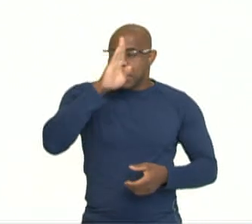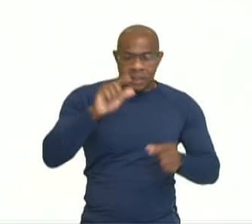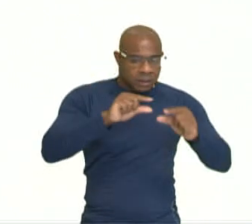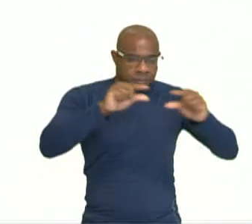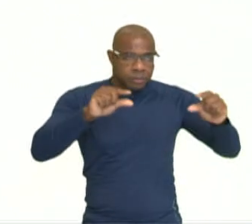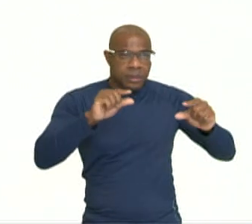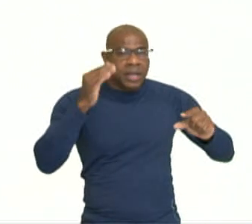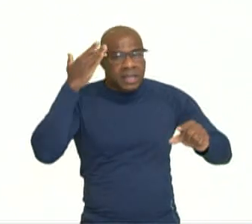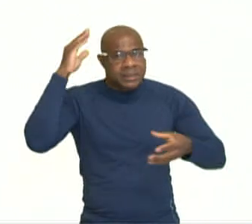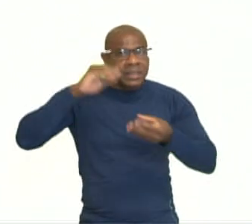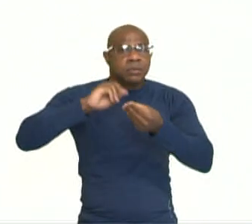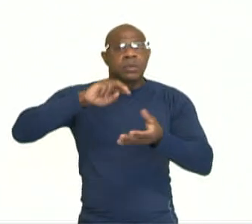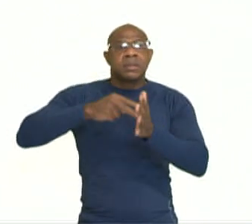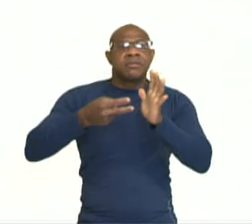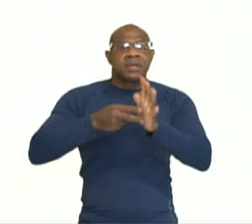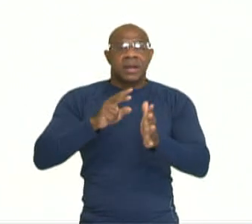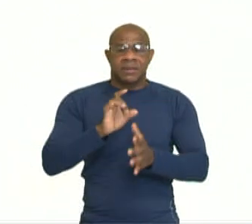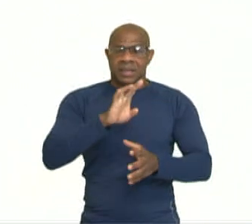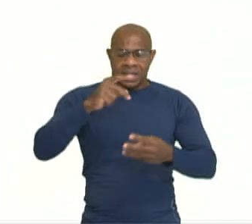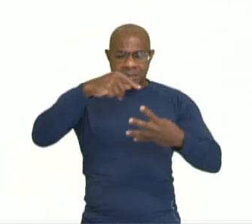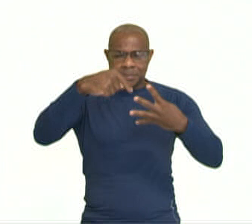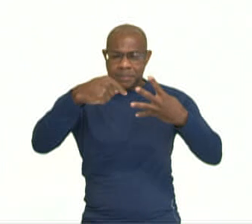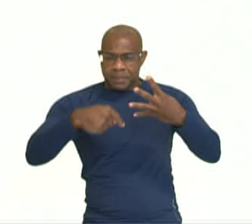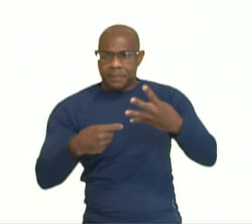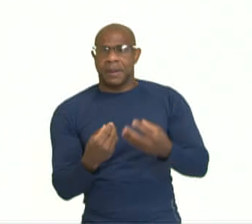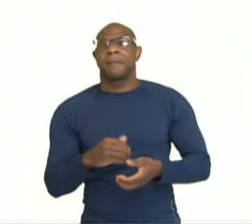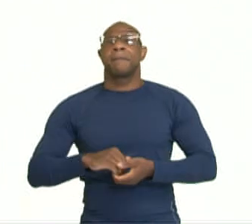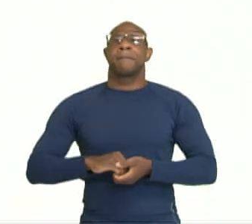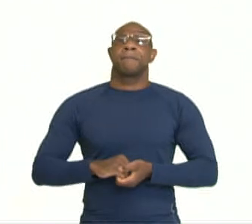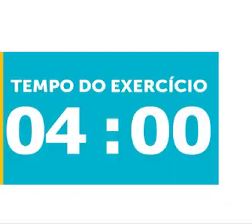e entenda o que significa cada elemento. Voltamos já já.